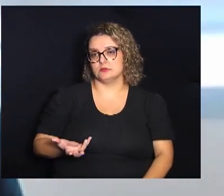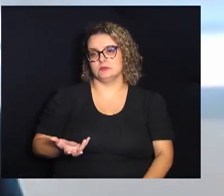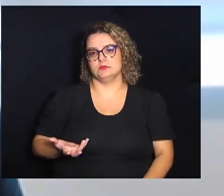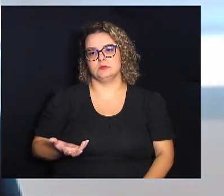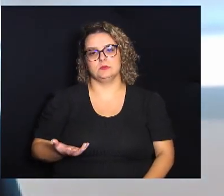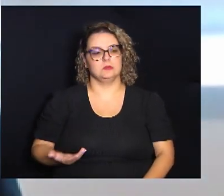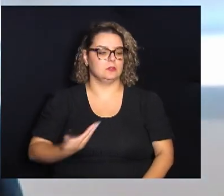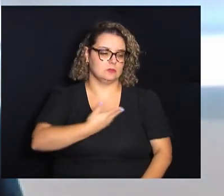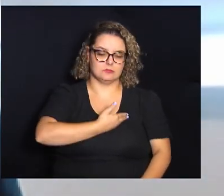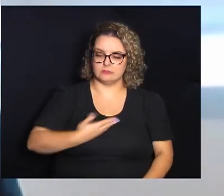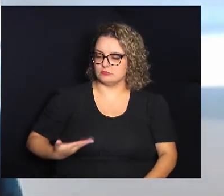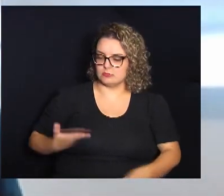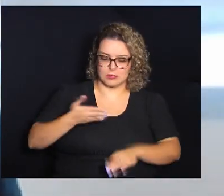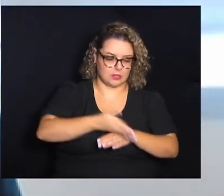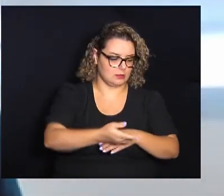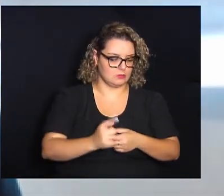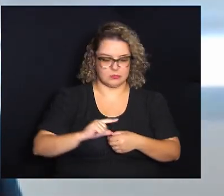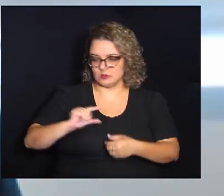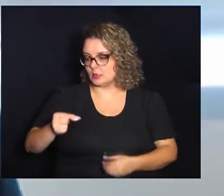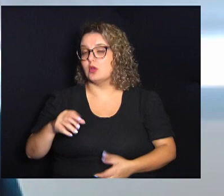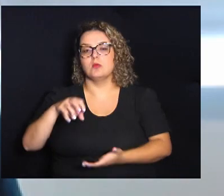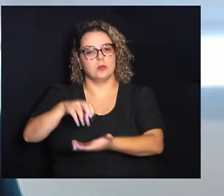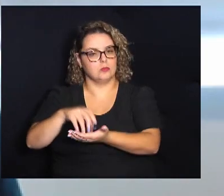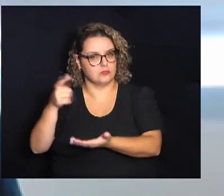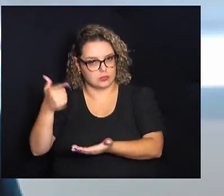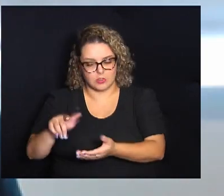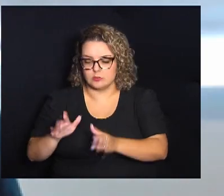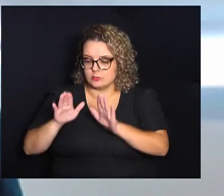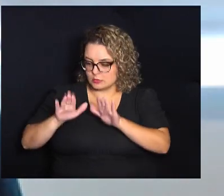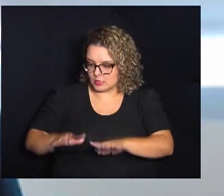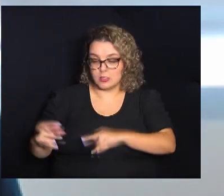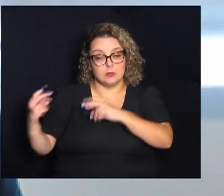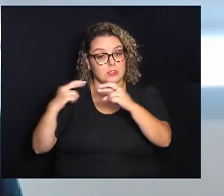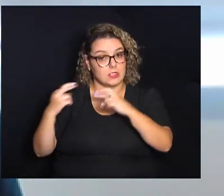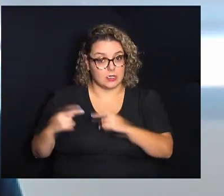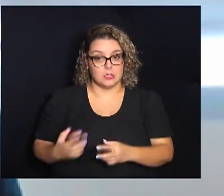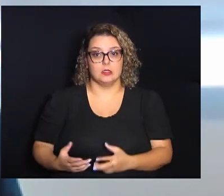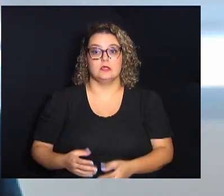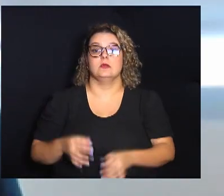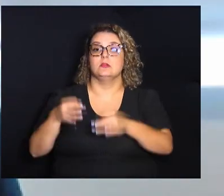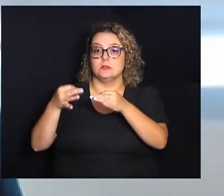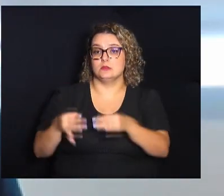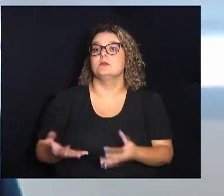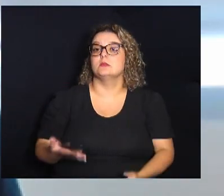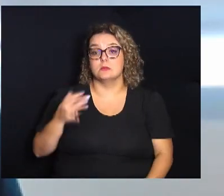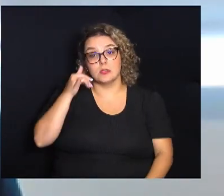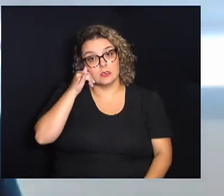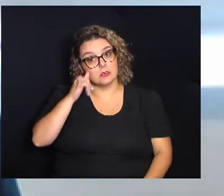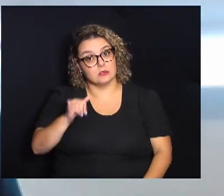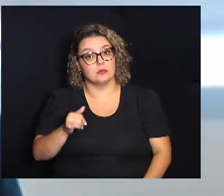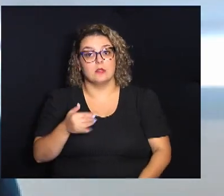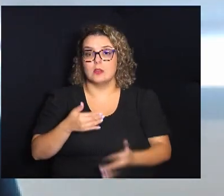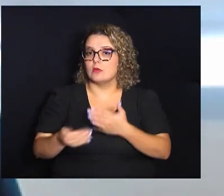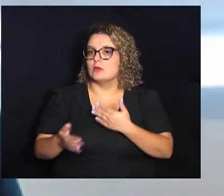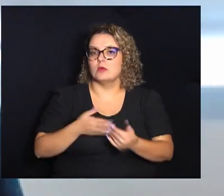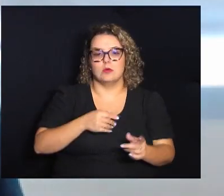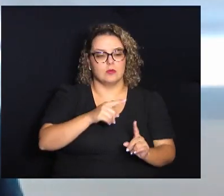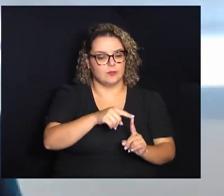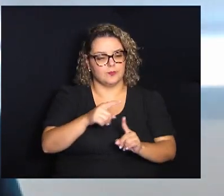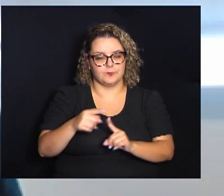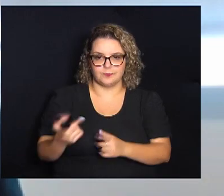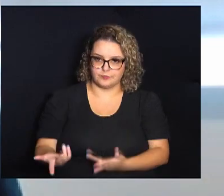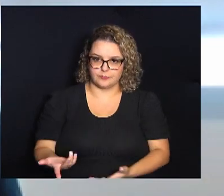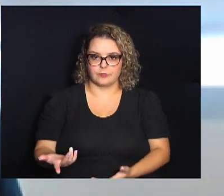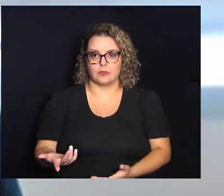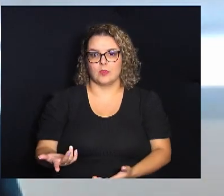e sai governo, o órgão se mantém, o órgão ele sempre está ali fiscalizando, justamente para evitar qualquer tipo de ruptura no